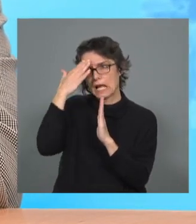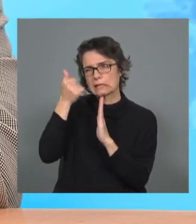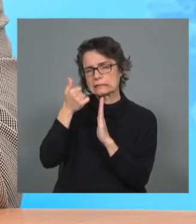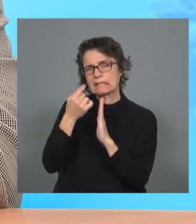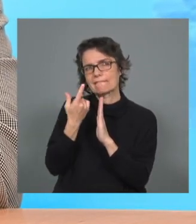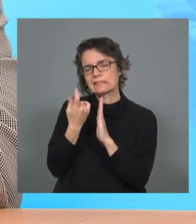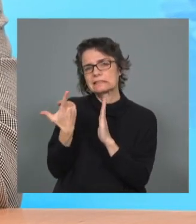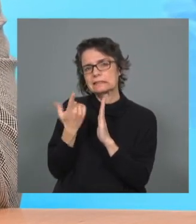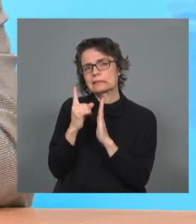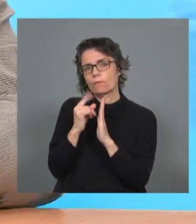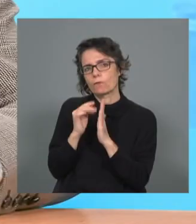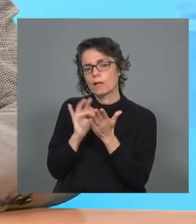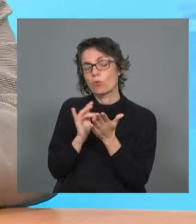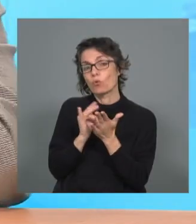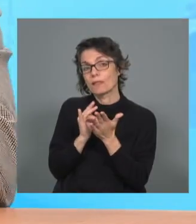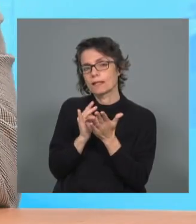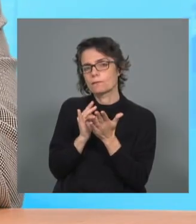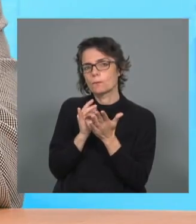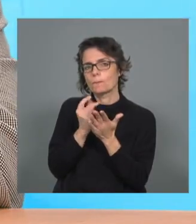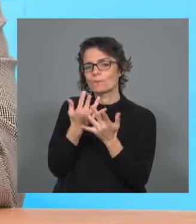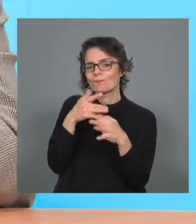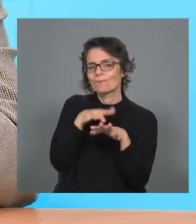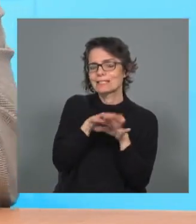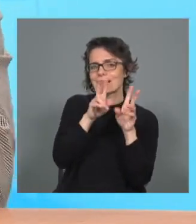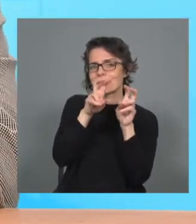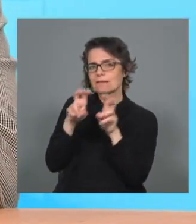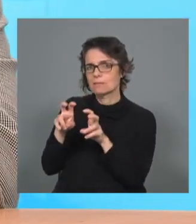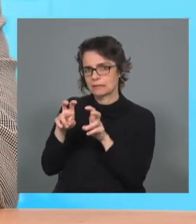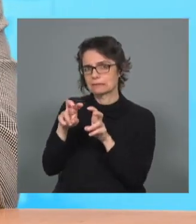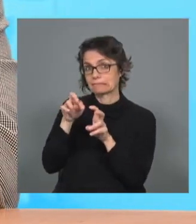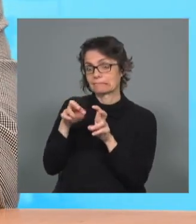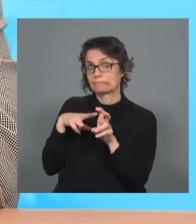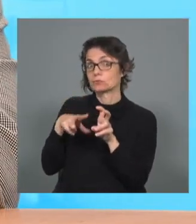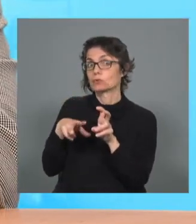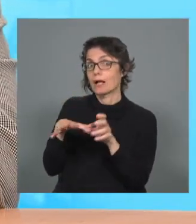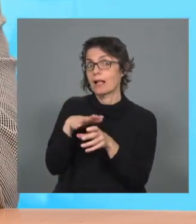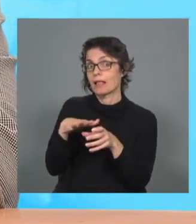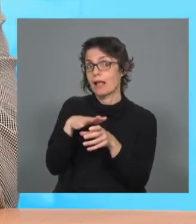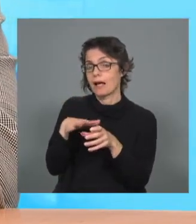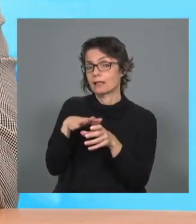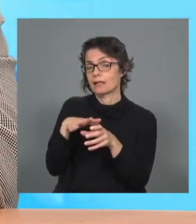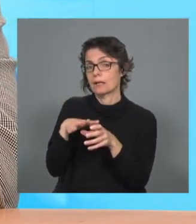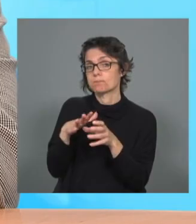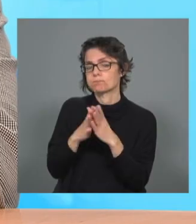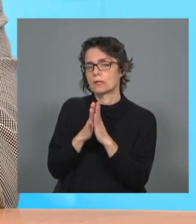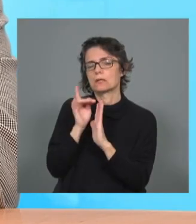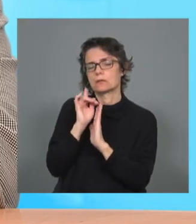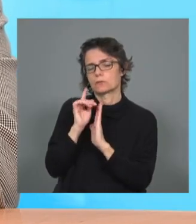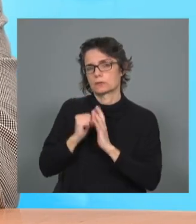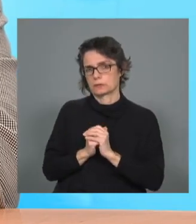livro que conseguisse congregar uma série de temas que aqui em Portugal, na nossa área da sociologia da religião, achamos importantes.